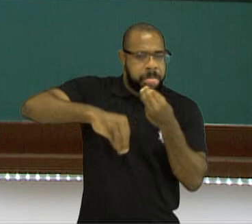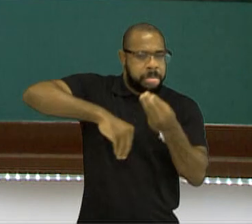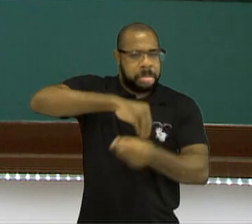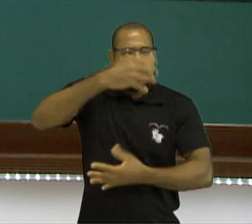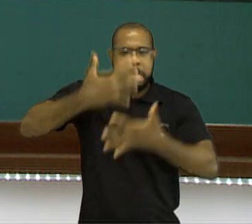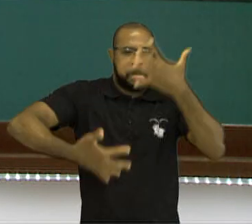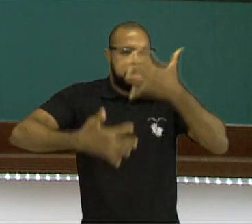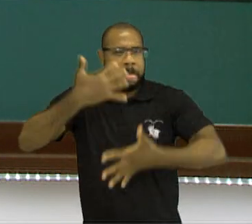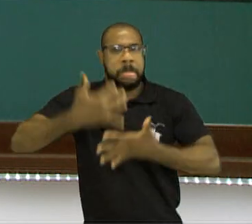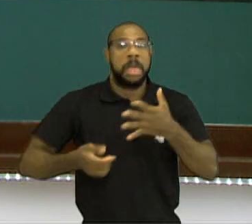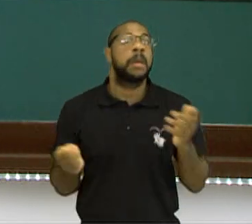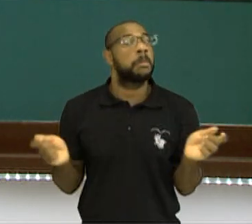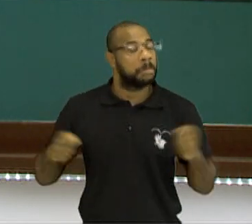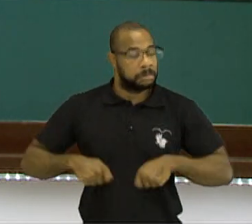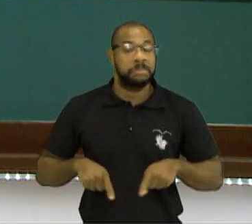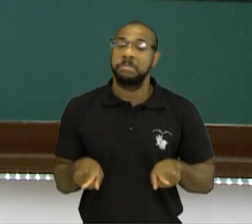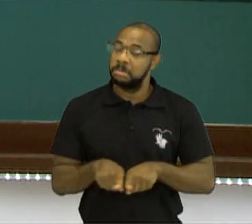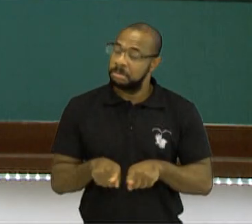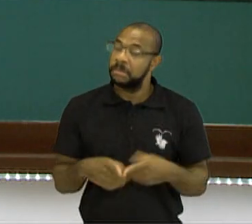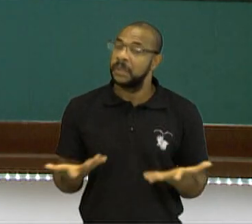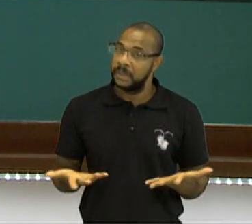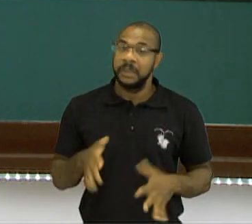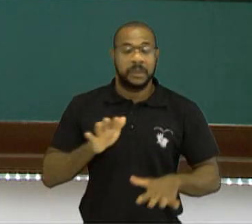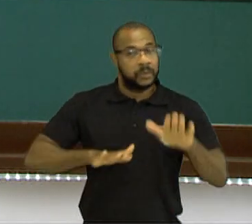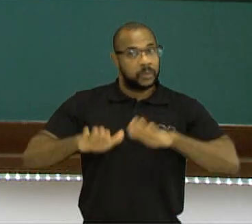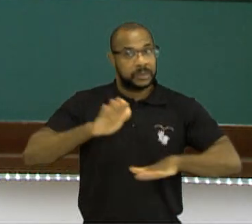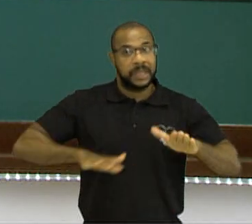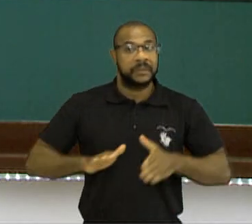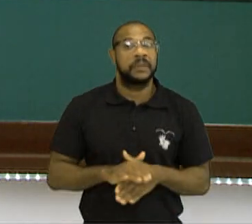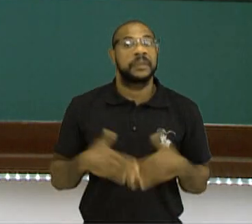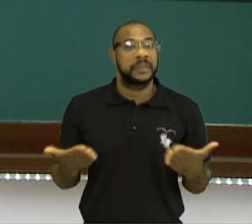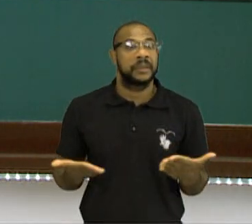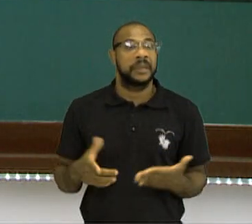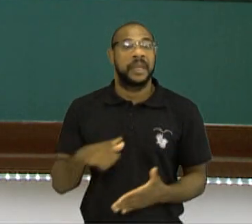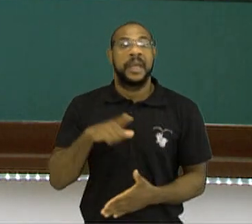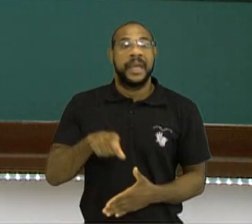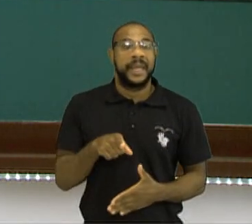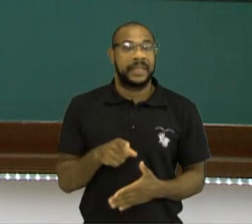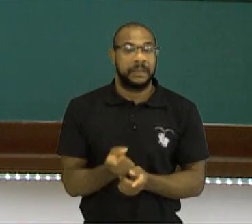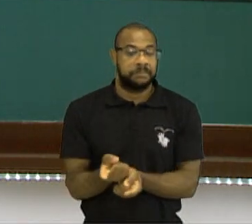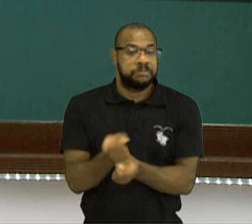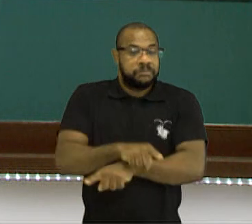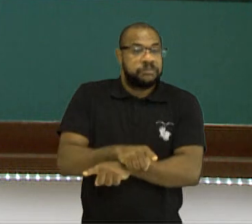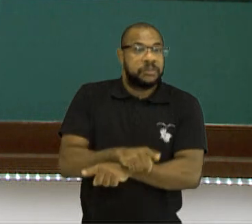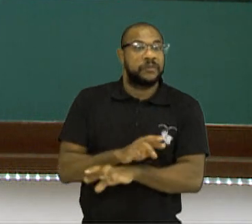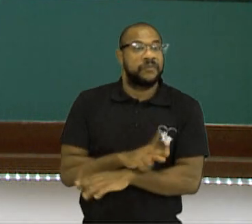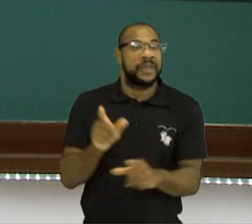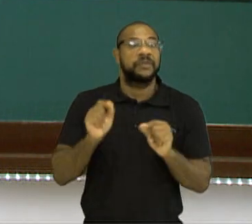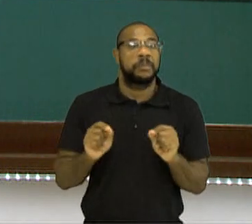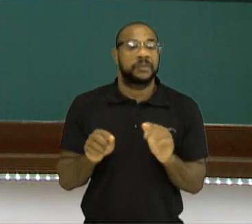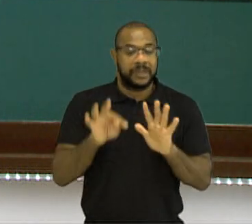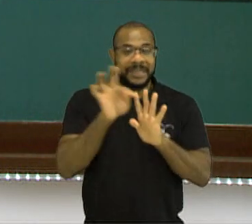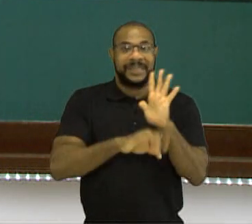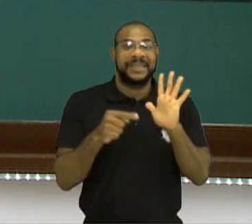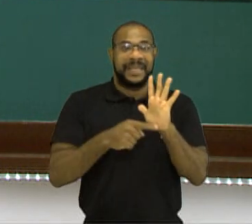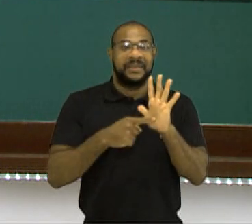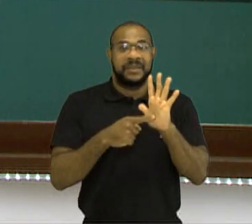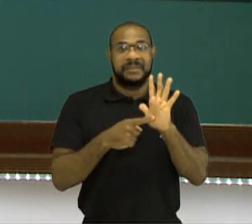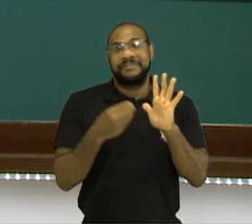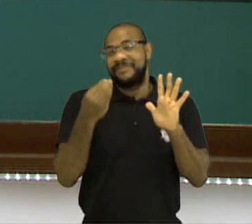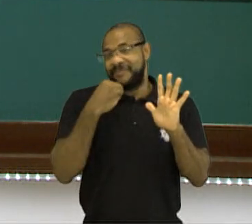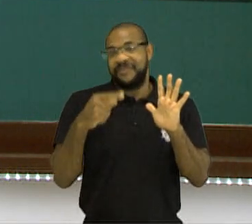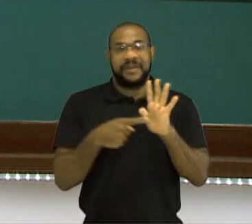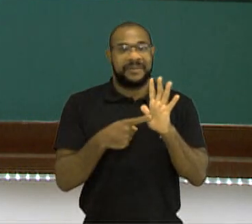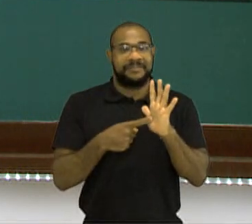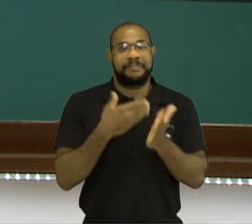elemento coesivo com o outro, trocar um com o outro. E essa contradição pode tornar todo o texto muito frágil,